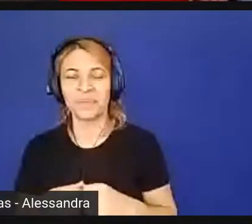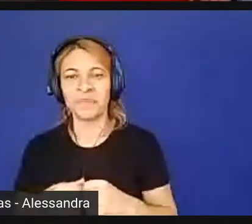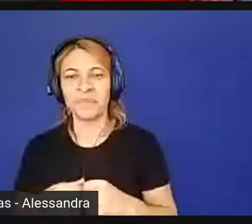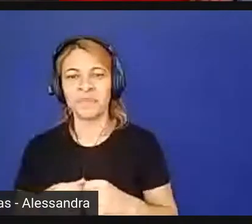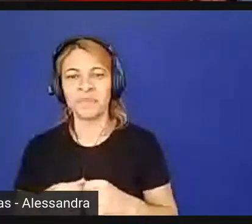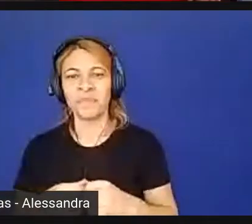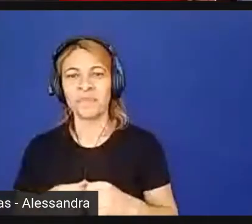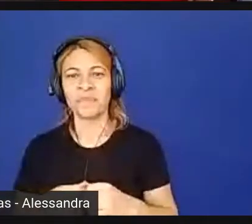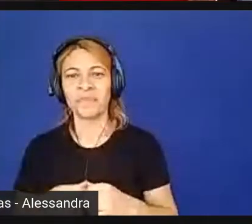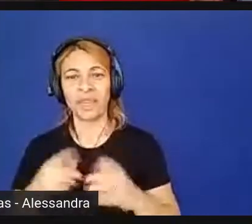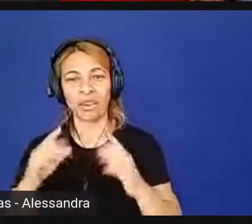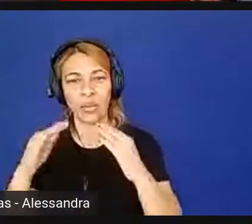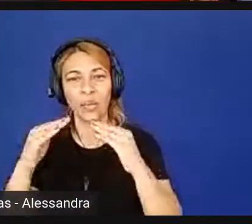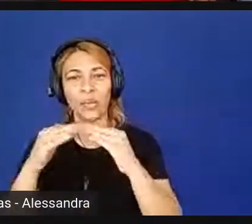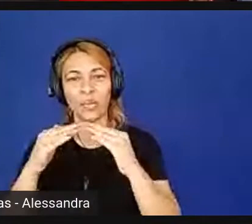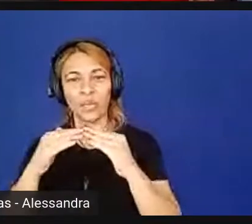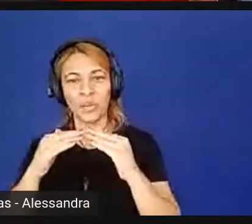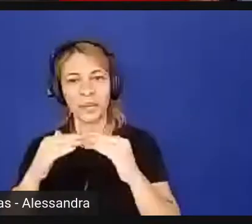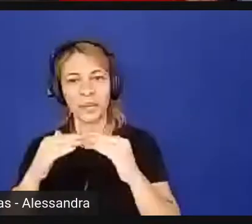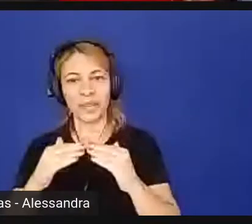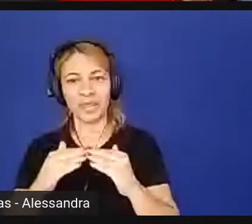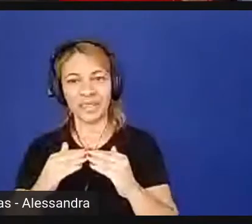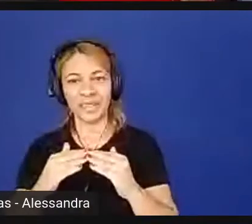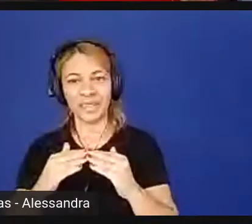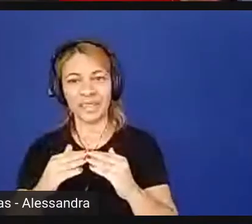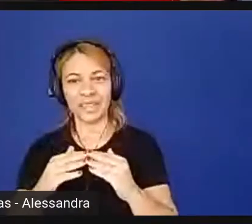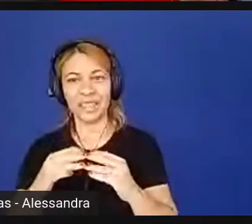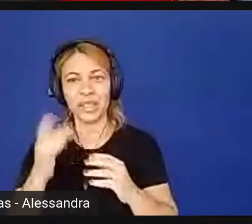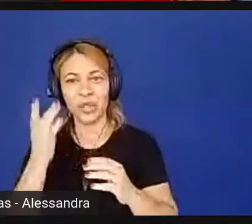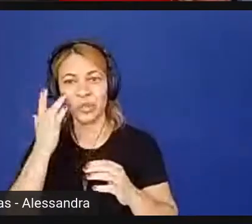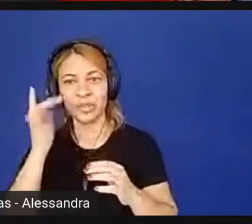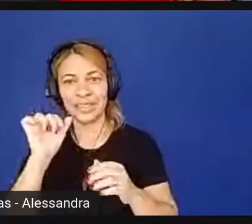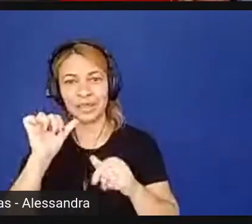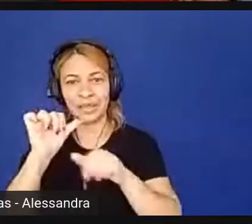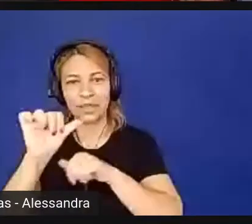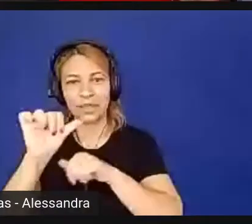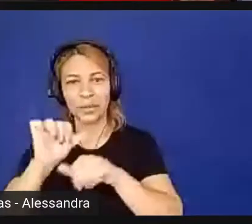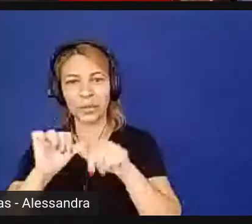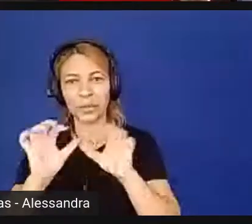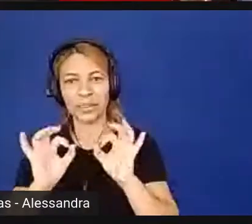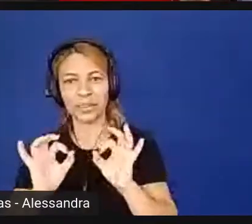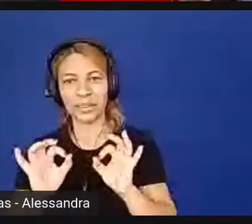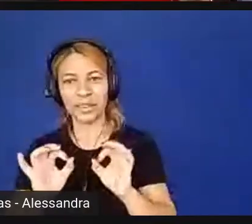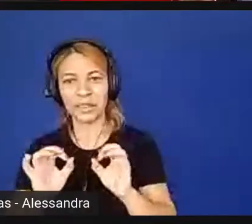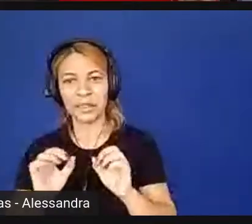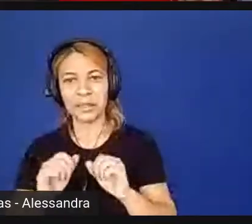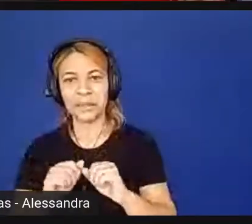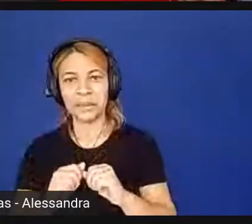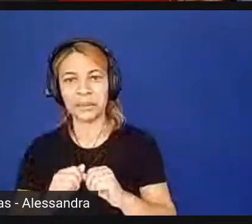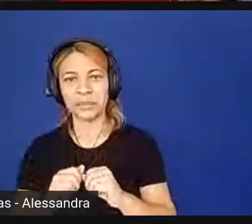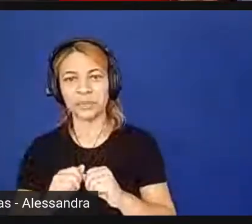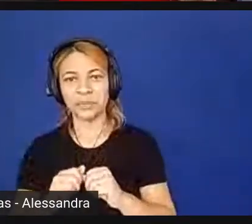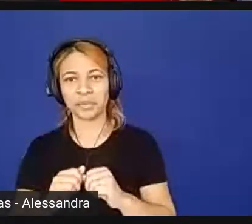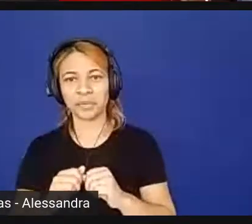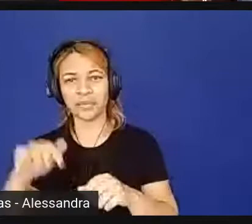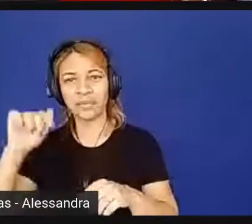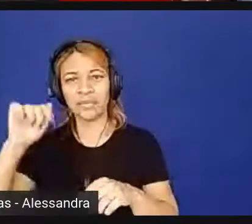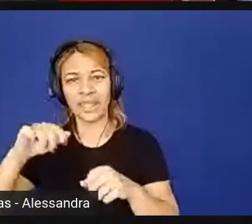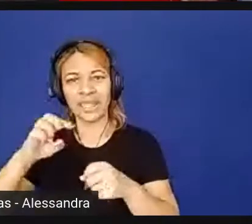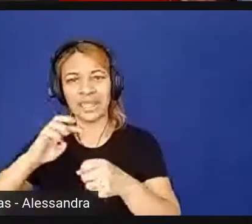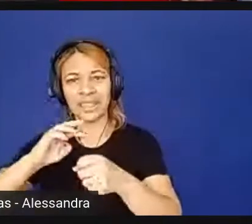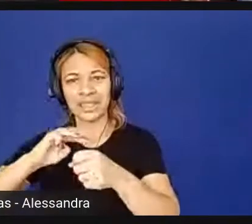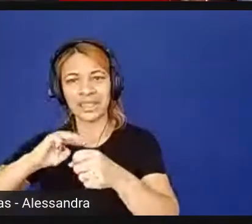Eu até concordo. Eu não sei se você vai moderar aí, Mariana. A Joelma até colocou assim, ó, aqui no município teve um